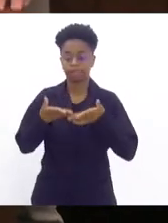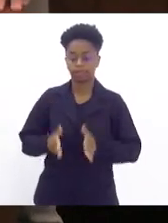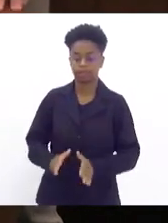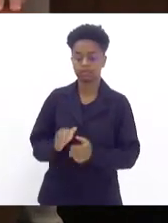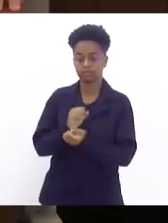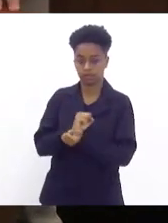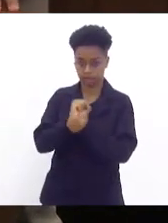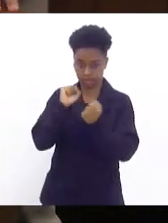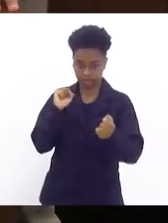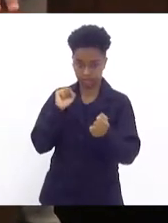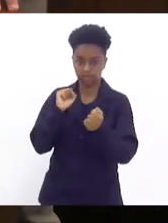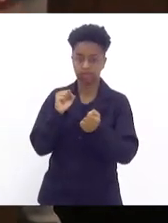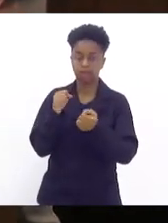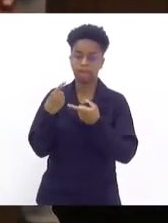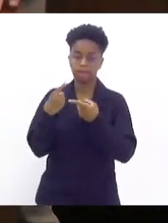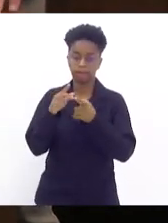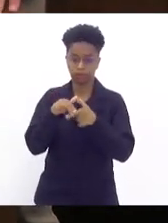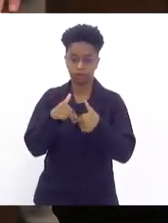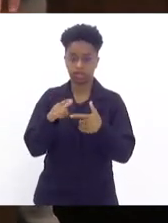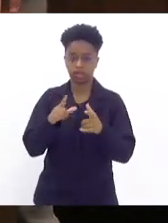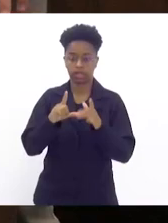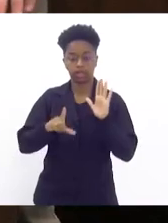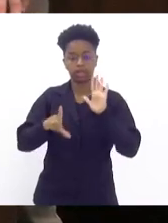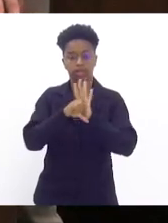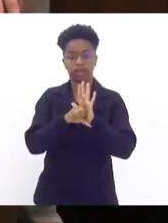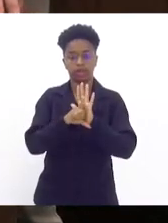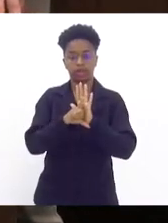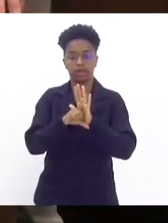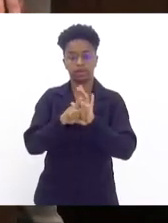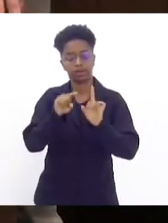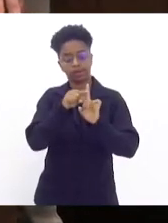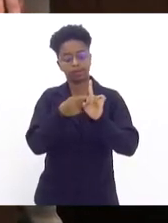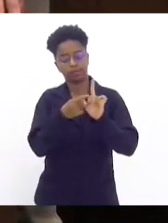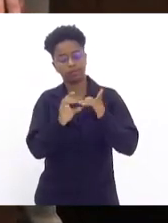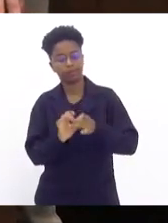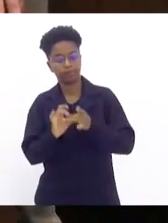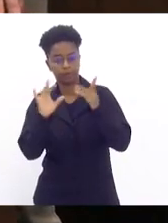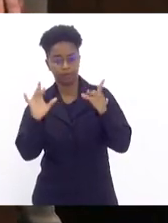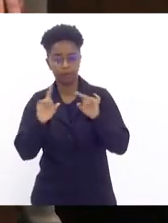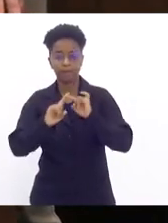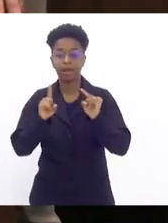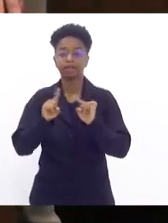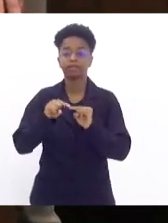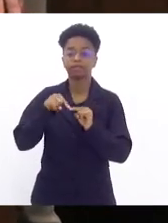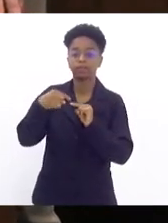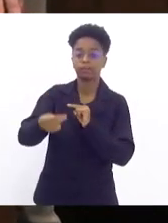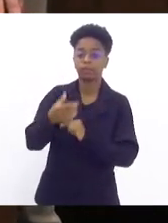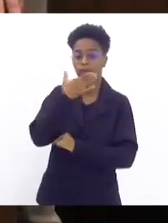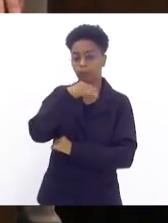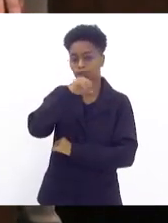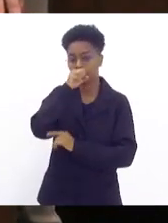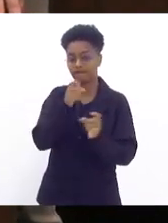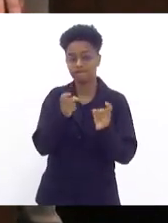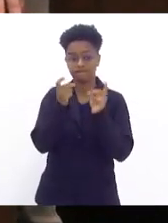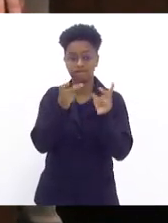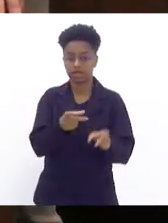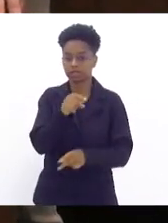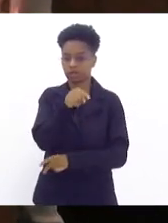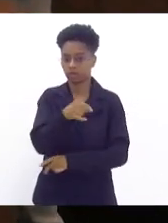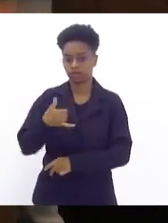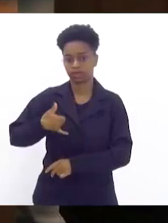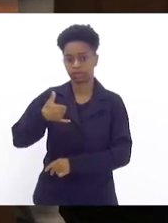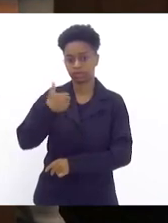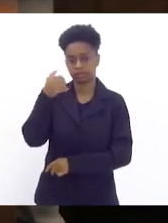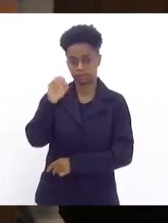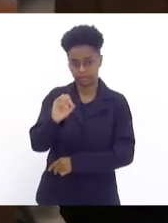né junto com a lei do ventre livre mas depois ele foi vendido pelo próprio pai aos dez anos e ele